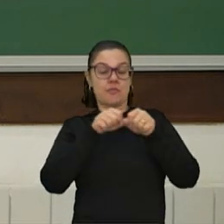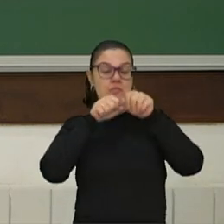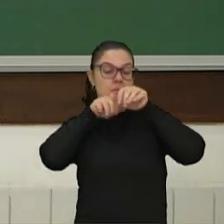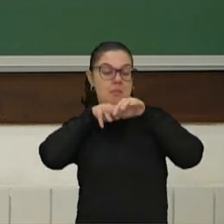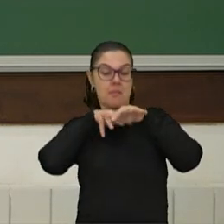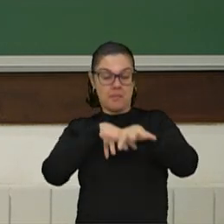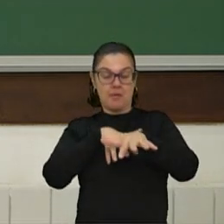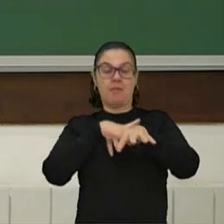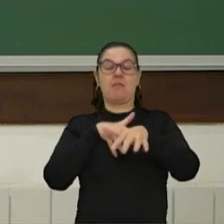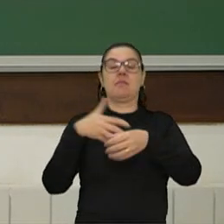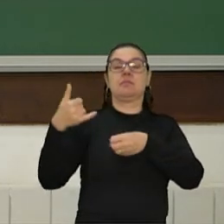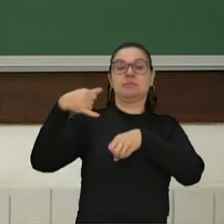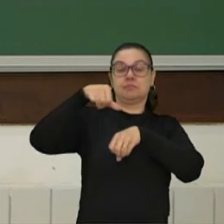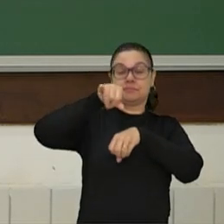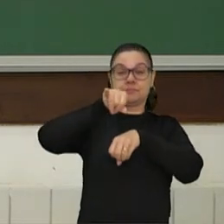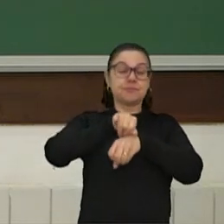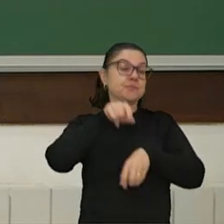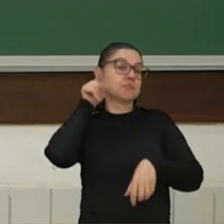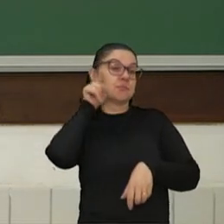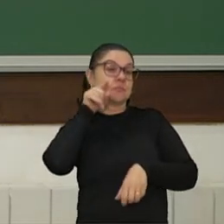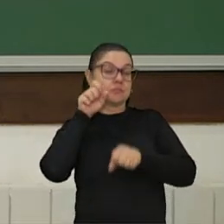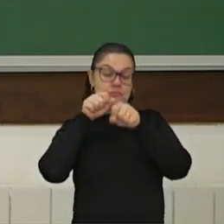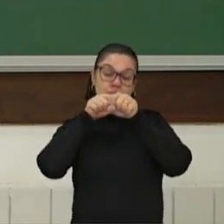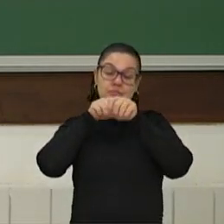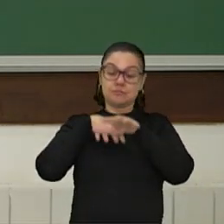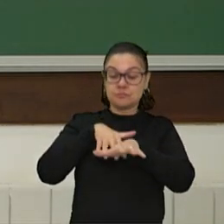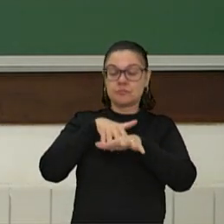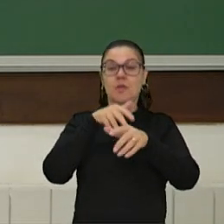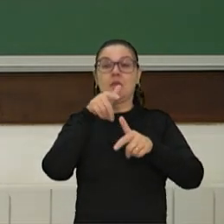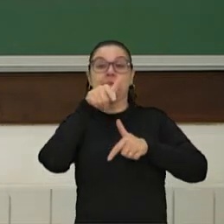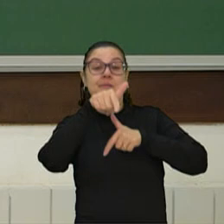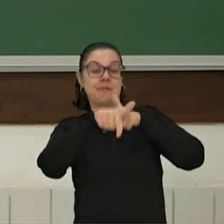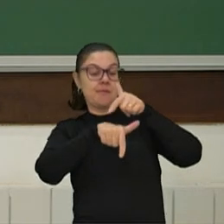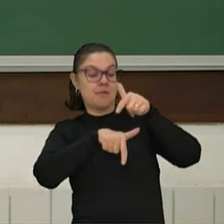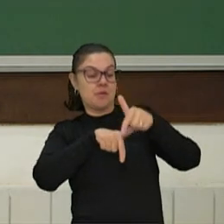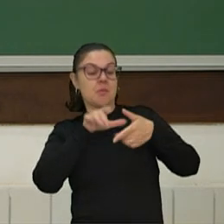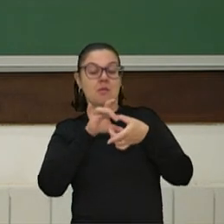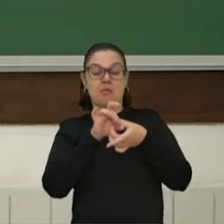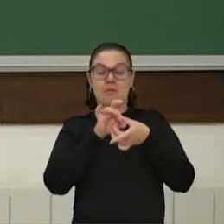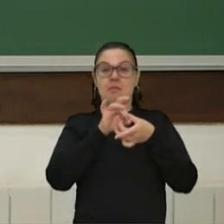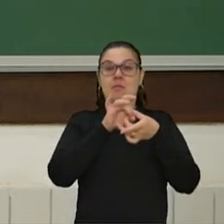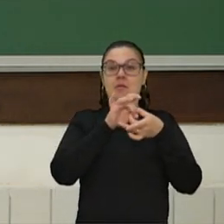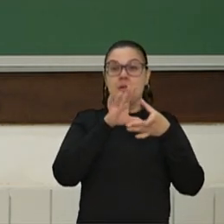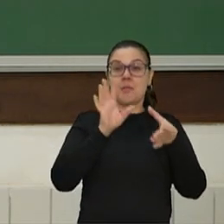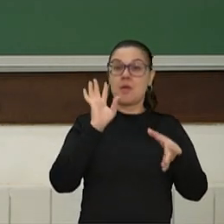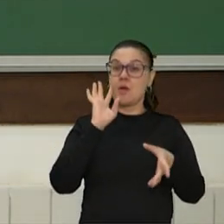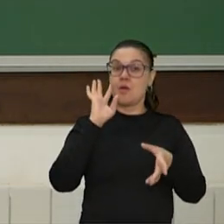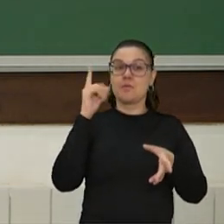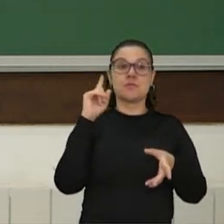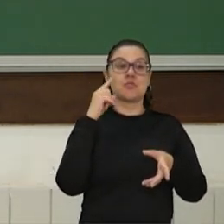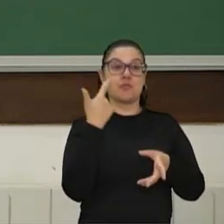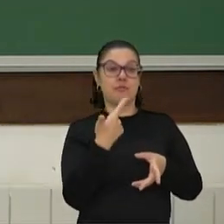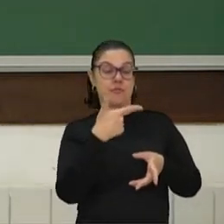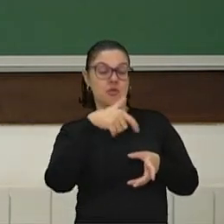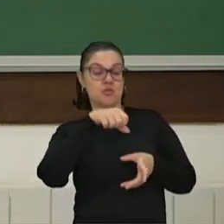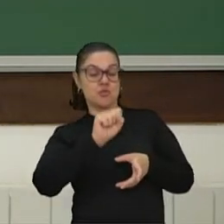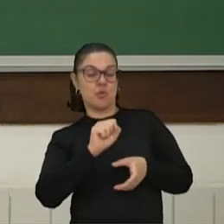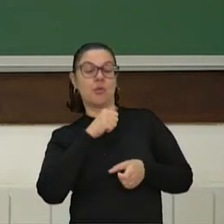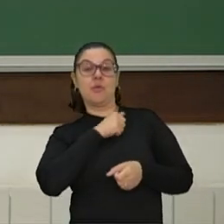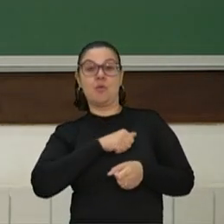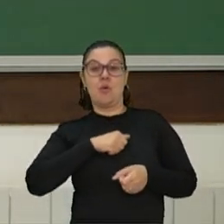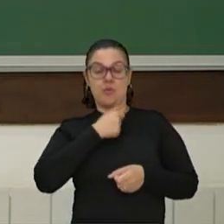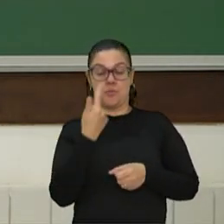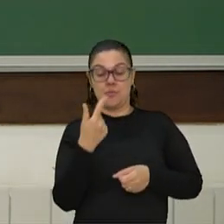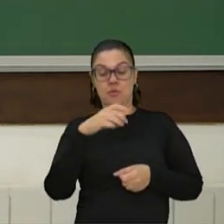marcha em Washington. Era uma marcha para o trabalho e liberdade que aconteceu no dia 28 de agosto